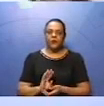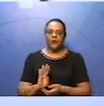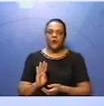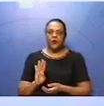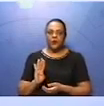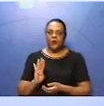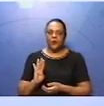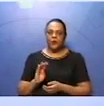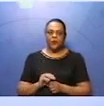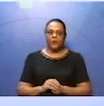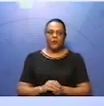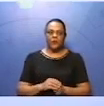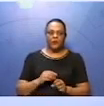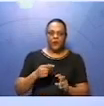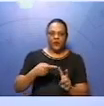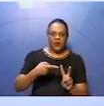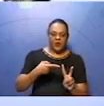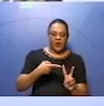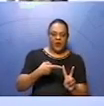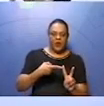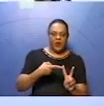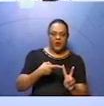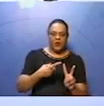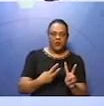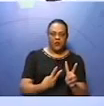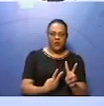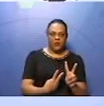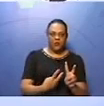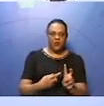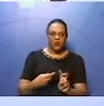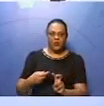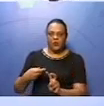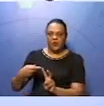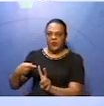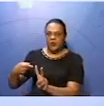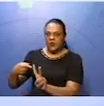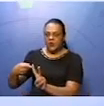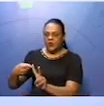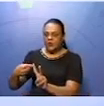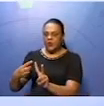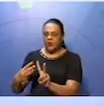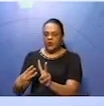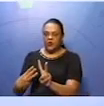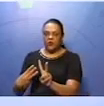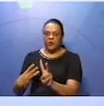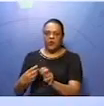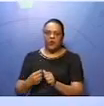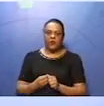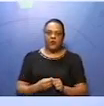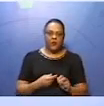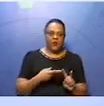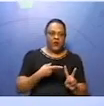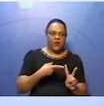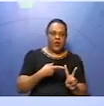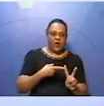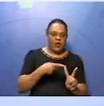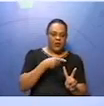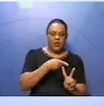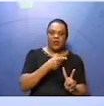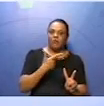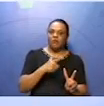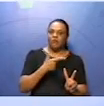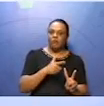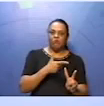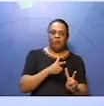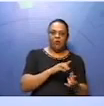Agora, raiz quadrada de 2 vezes raiz quadrada de 3. Aqui não tem o índice, mas